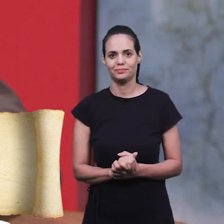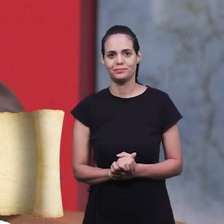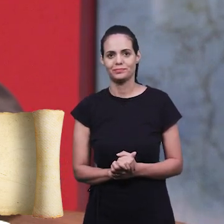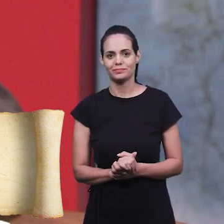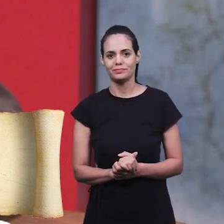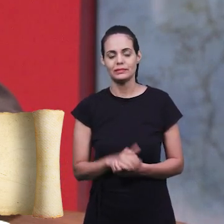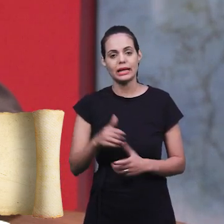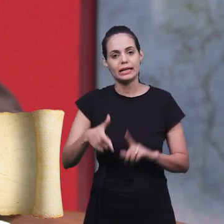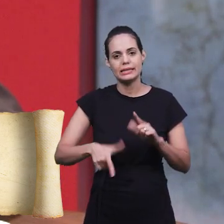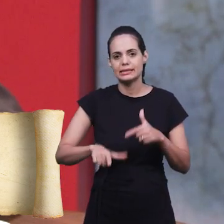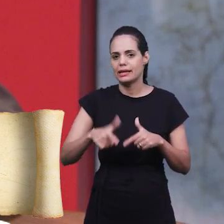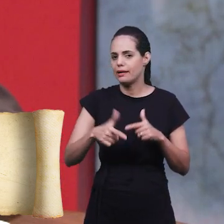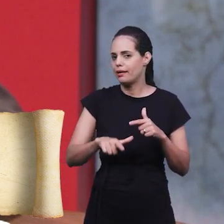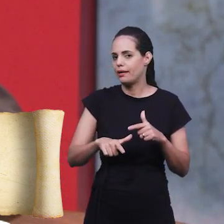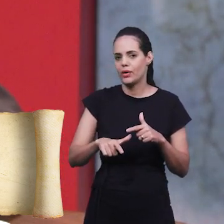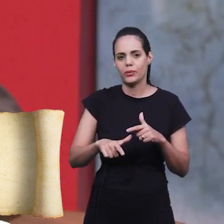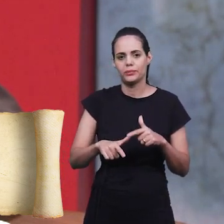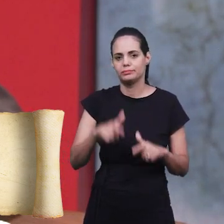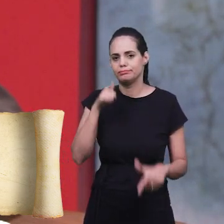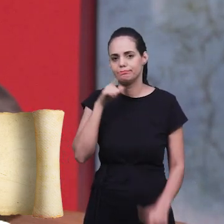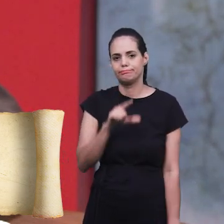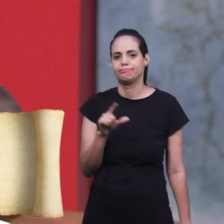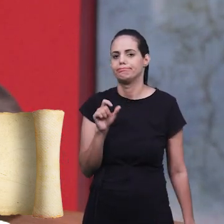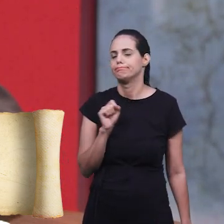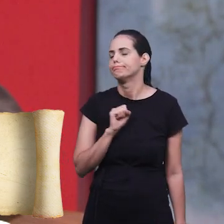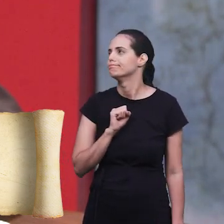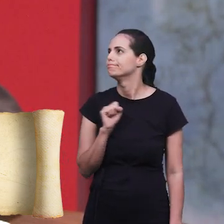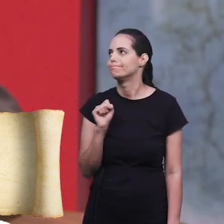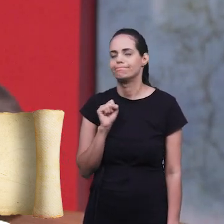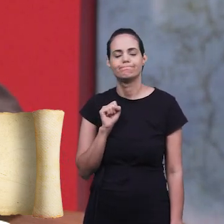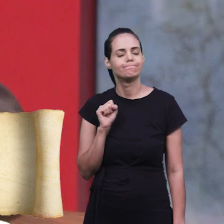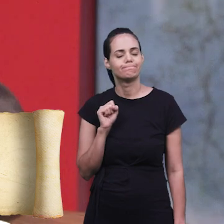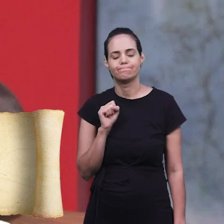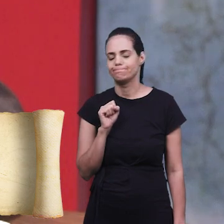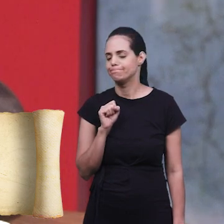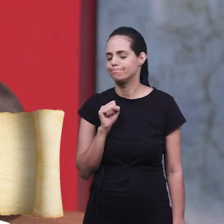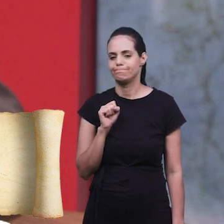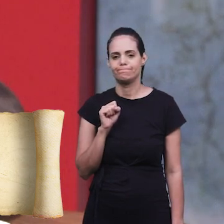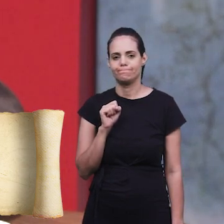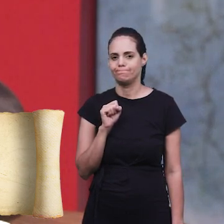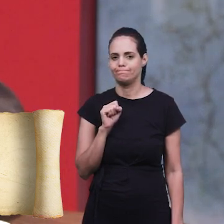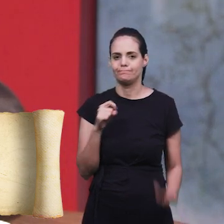passagem que Israel não conseguiu cumprir a lei.